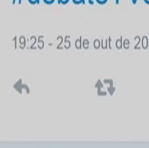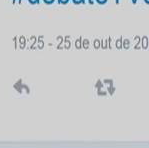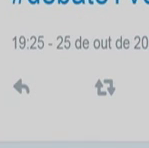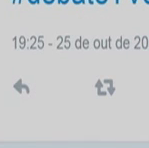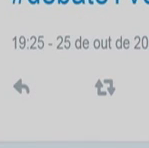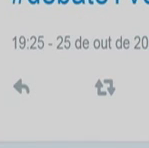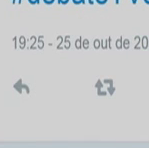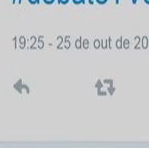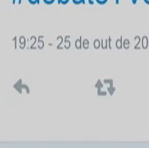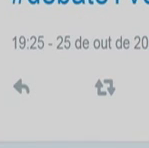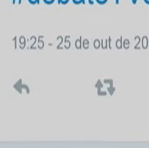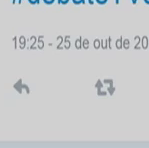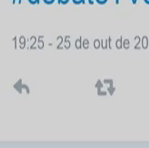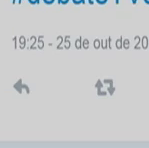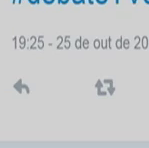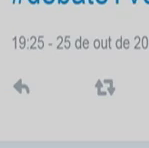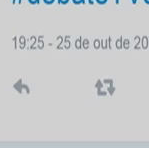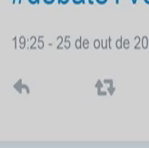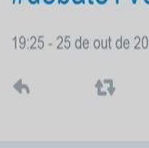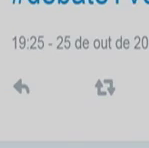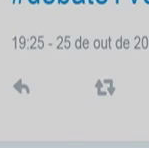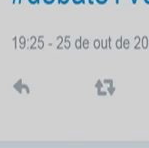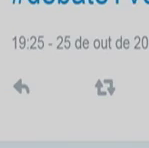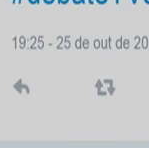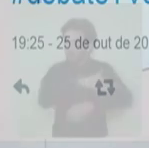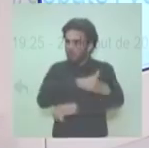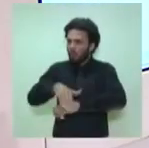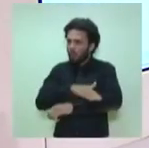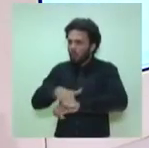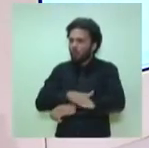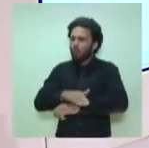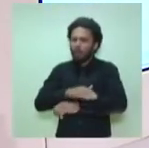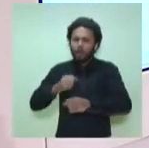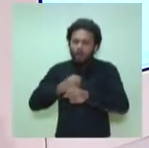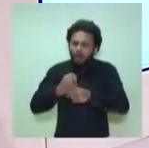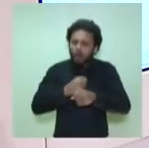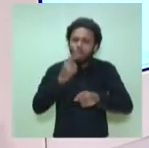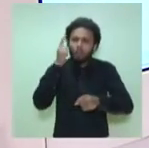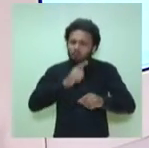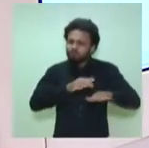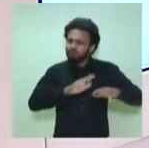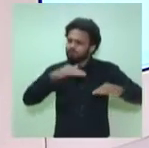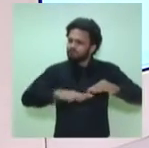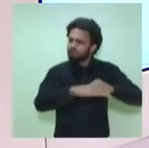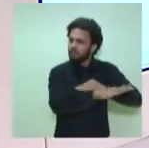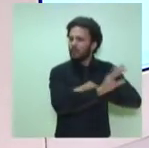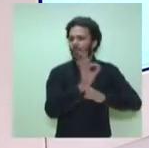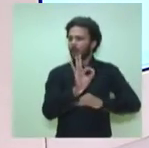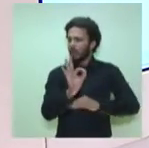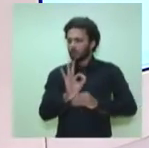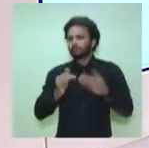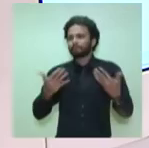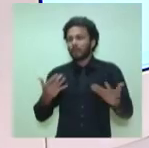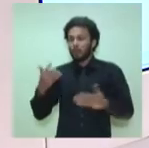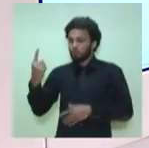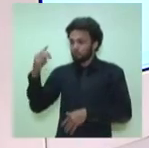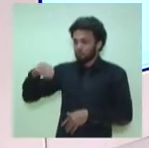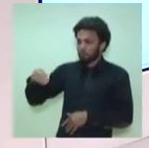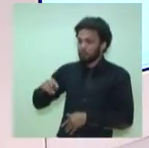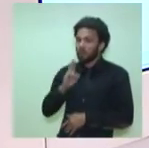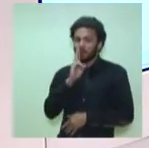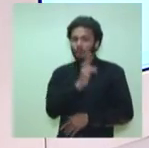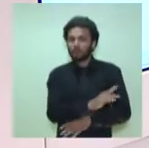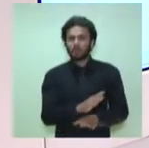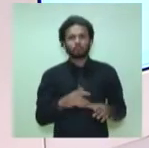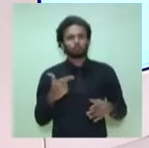para aumentar a vida útil da pavimentação das ruas da cidade de Manaus. Candidato, nesse bloco as regras são diferentes, o senhor tem um minuto para ser resposta,